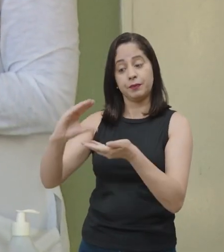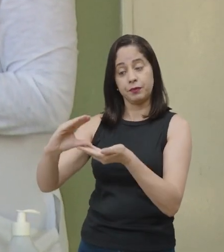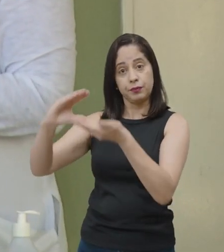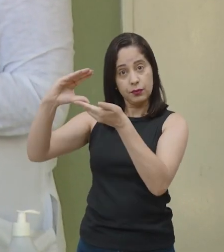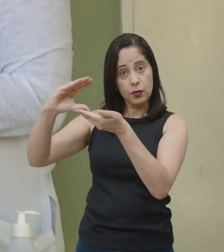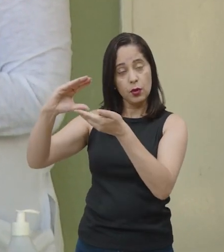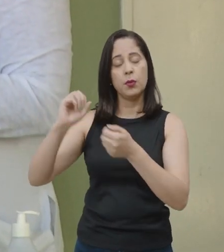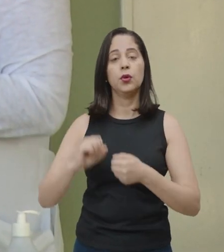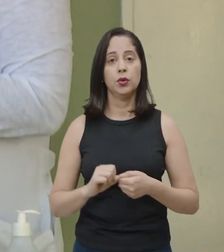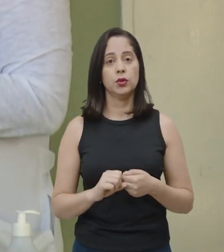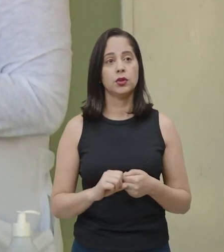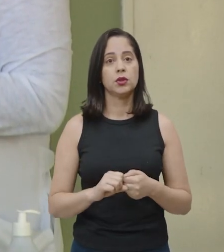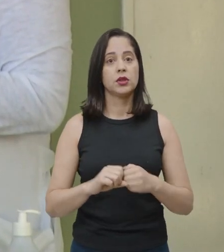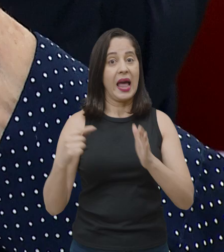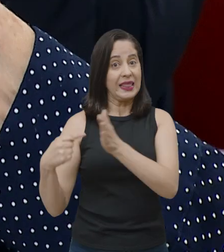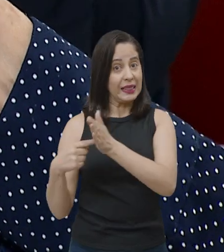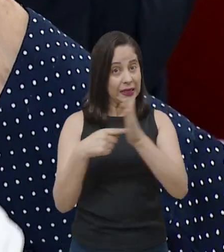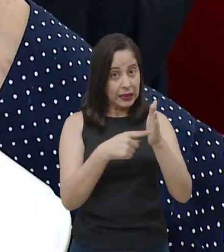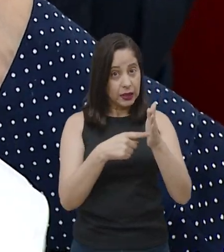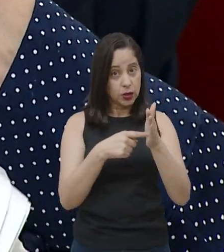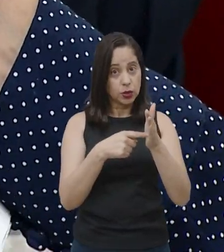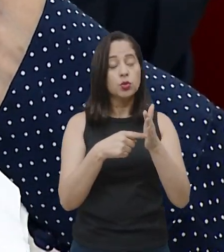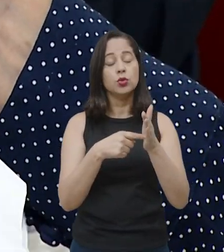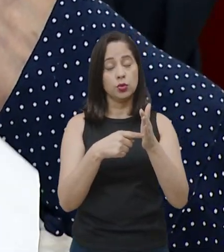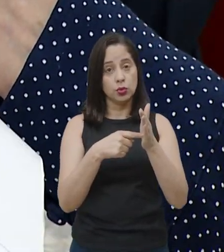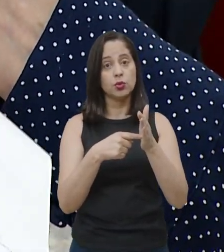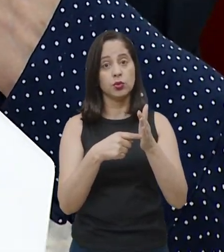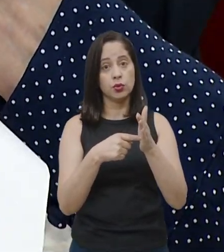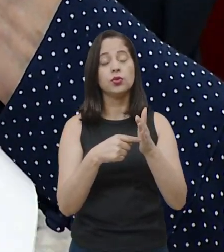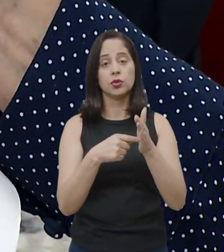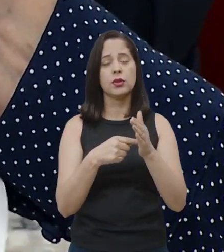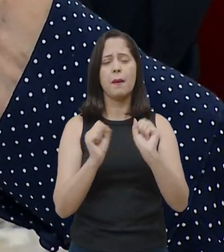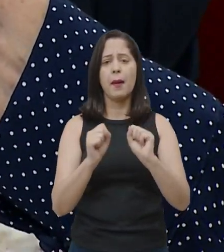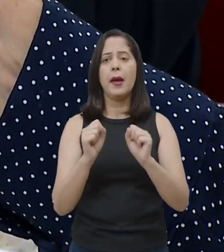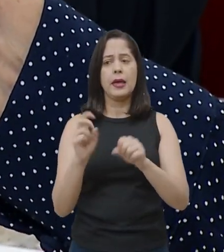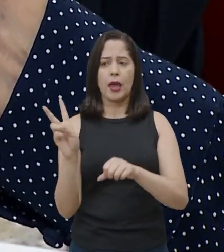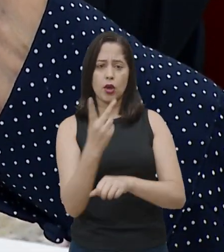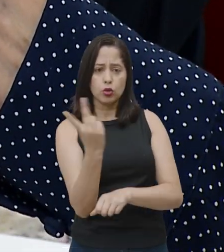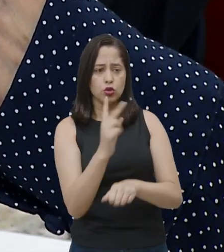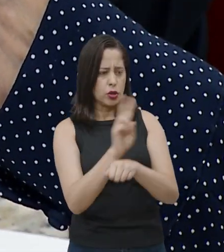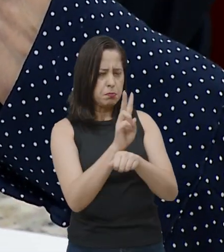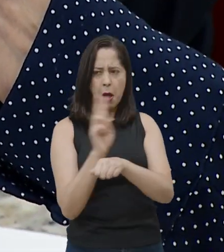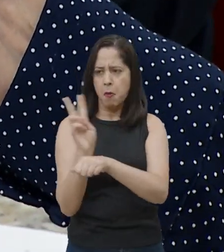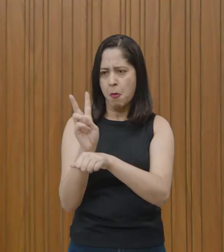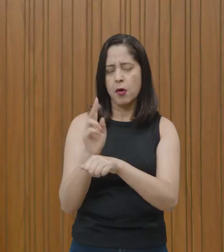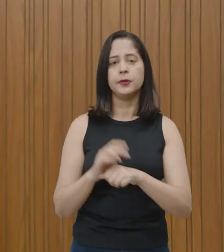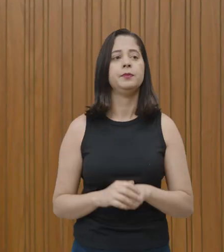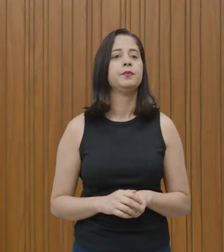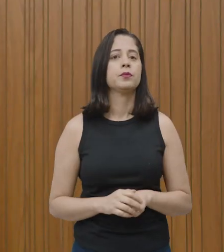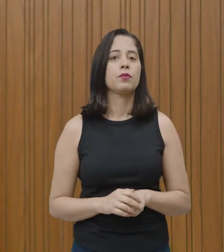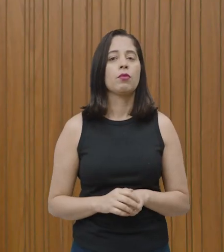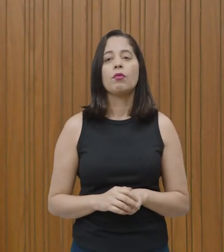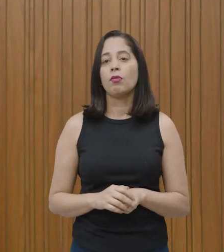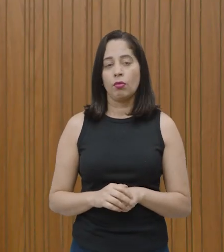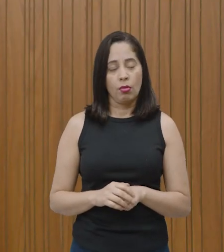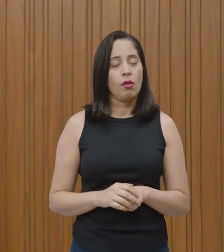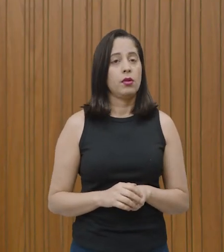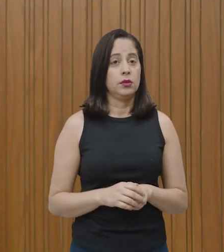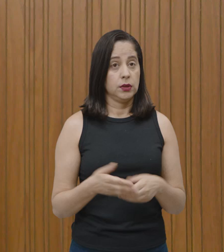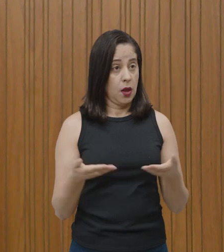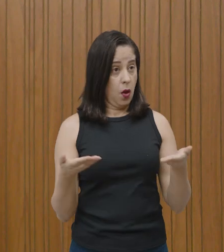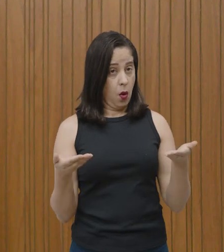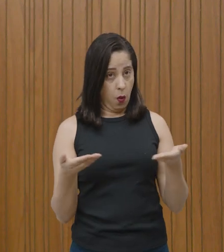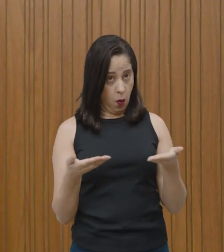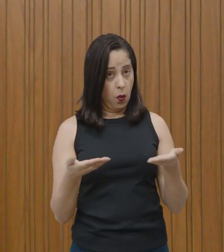da Câmara quanto com o COMUS, para enviar denúncias que podem ser averiguadas pelos 2 órgãos. Se hoje existe o